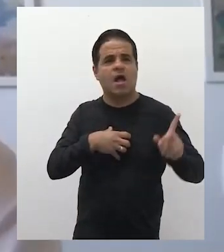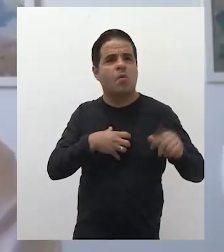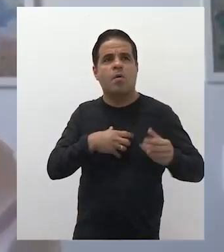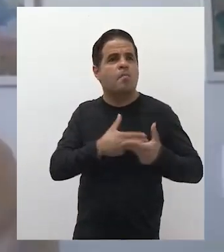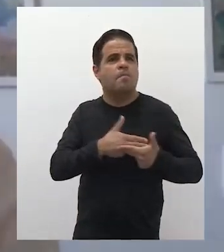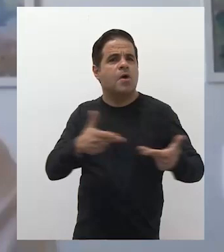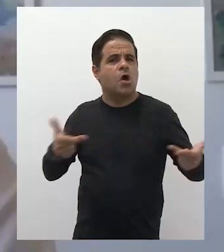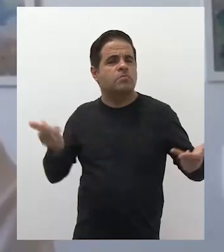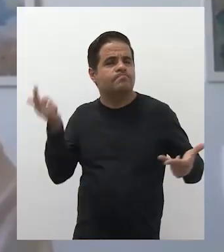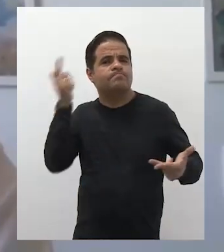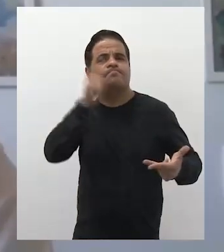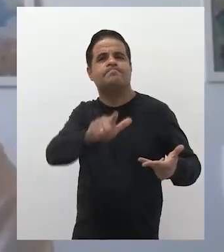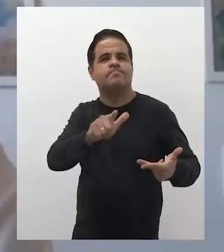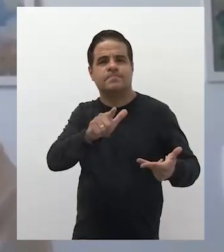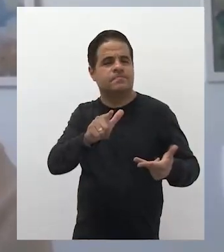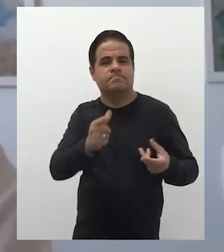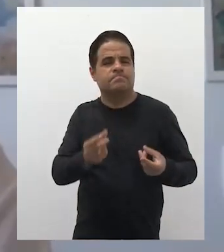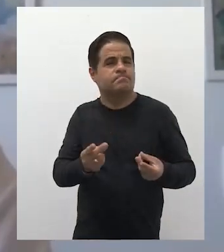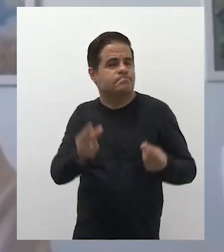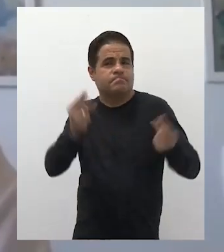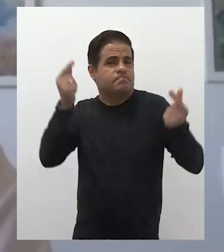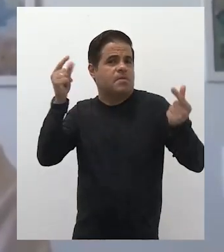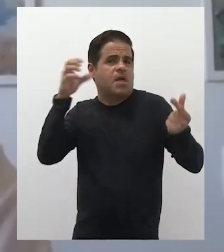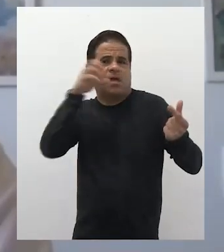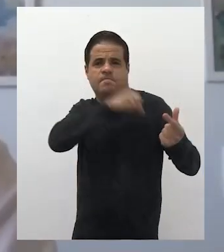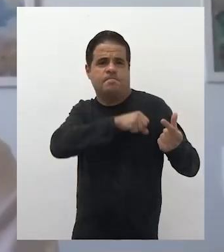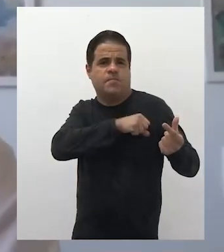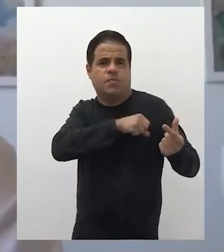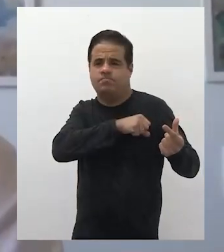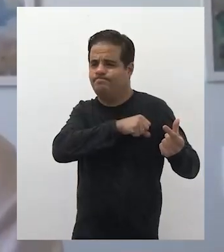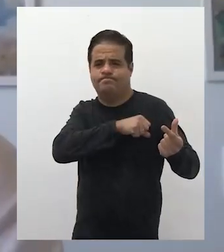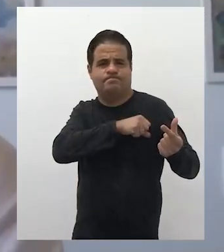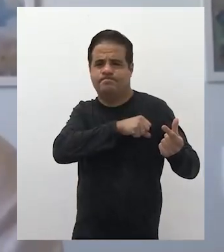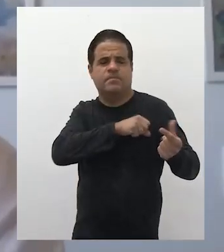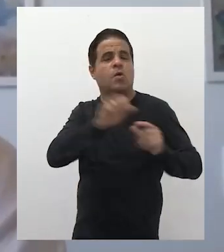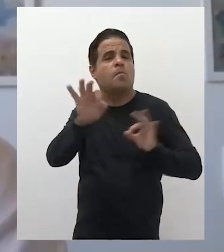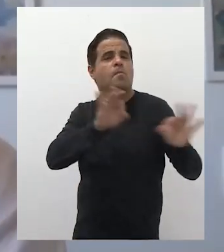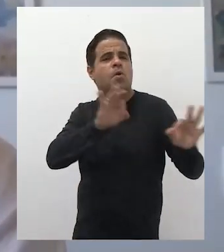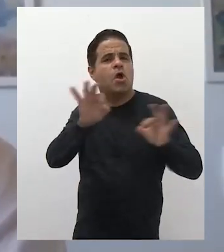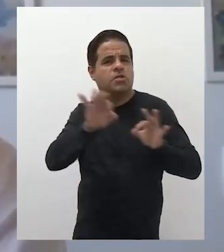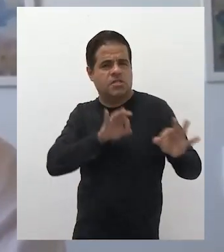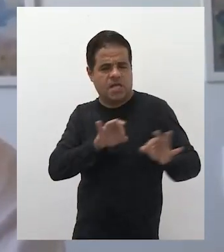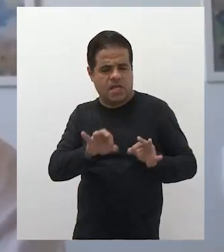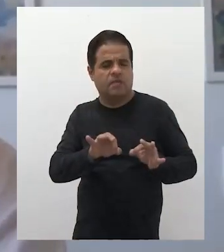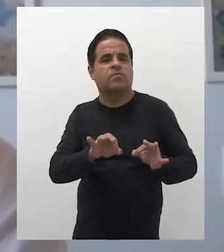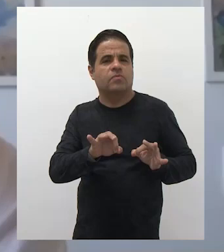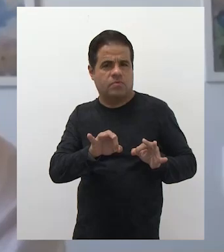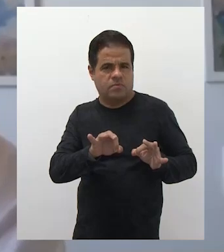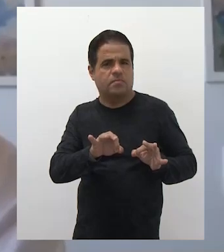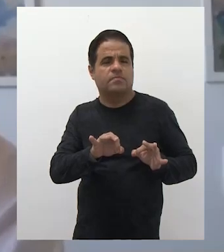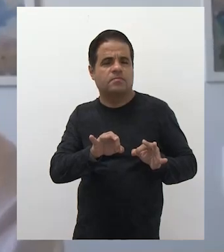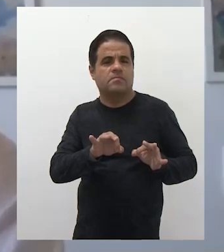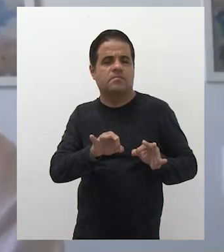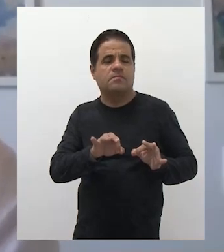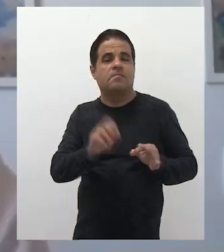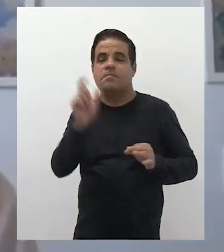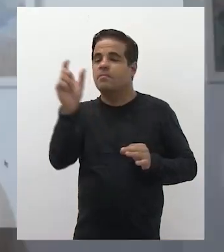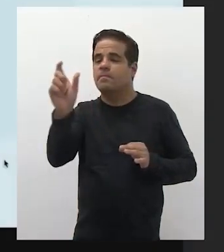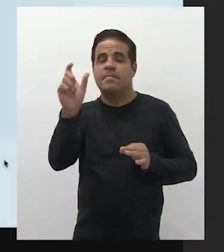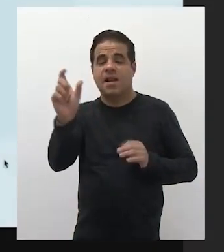que a gente consegue assim, ó, no estalar de dedos. É um projeto. Até a